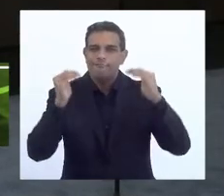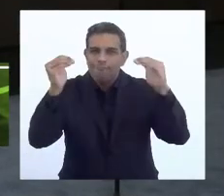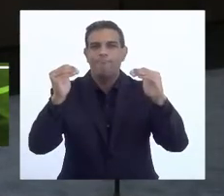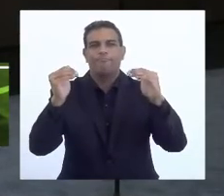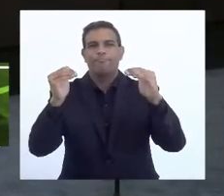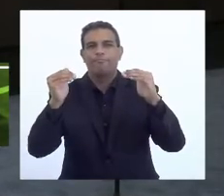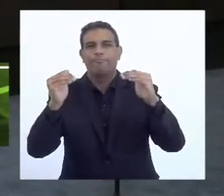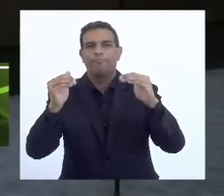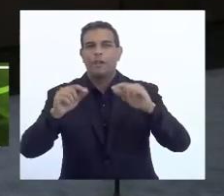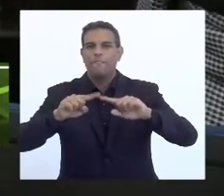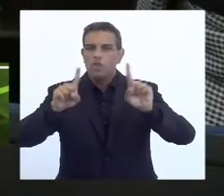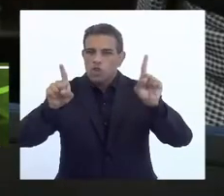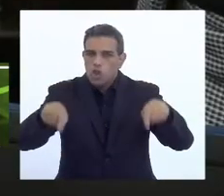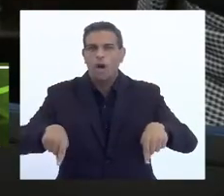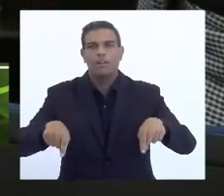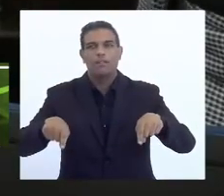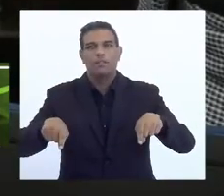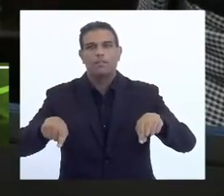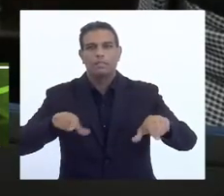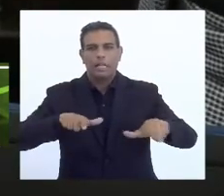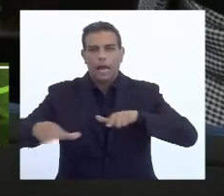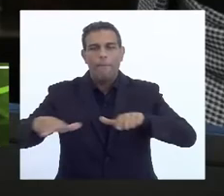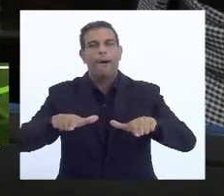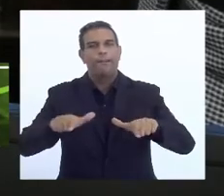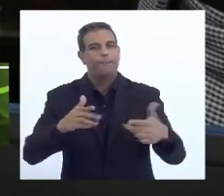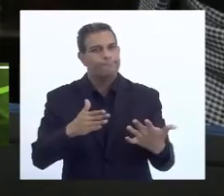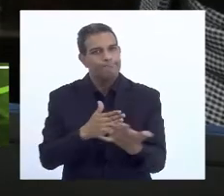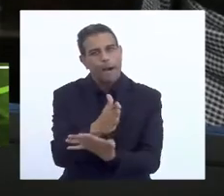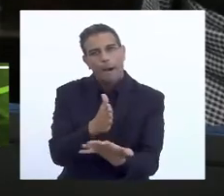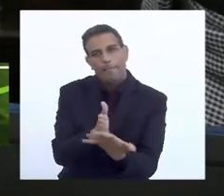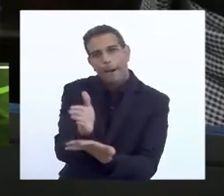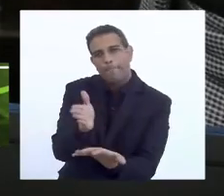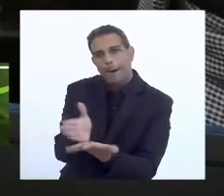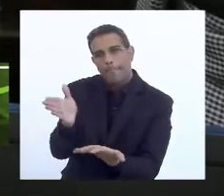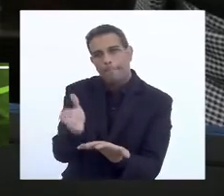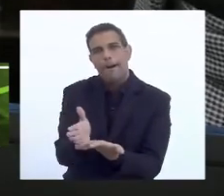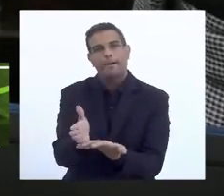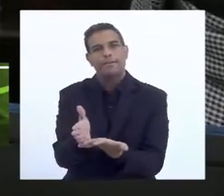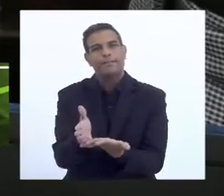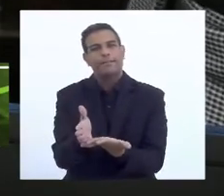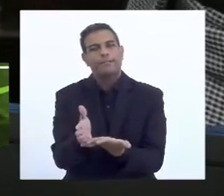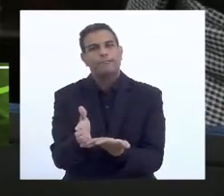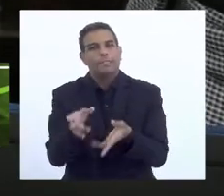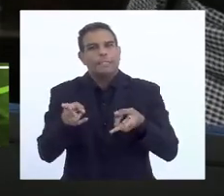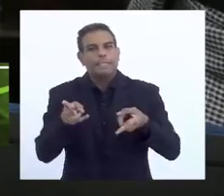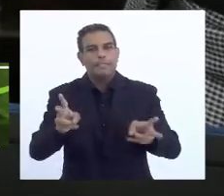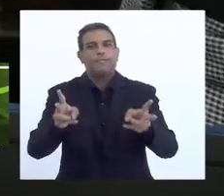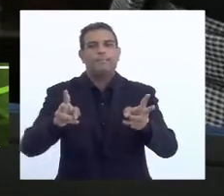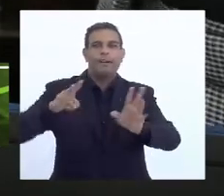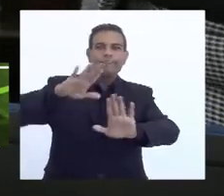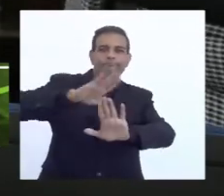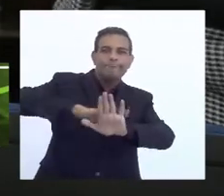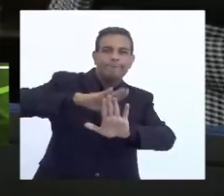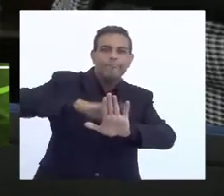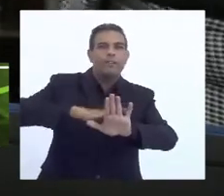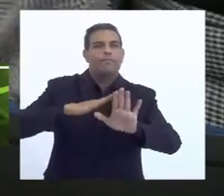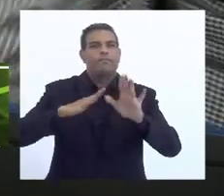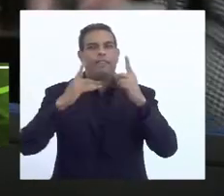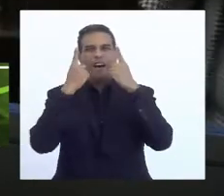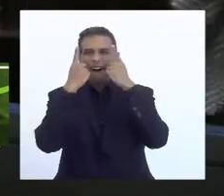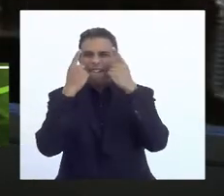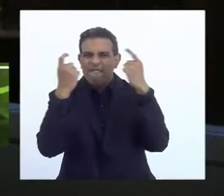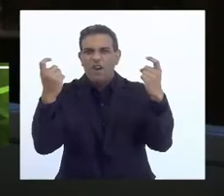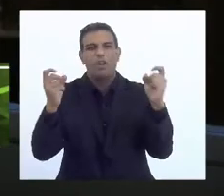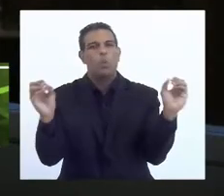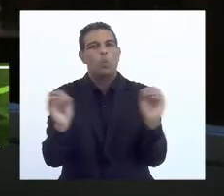os cargos de poder, evidentemente, sem que a violência